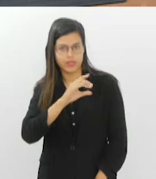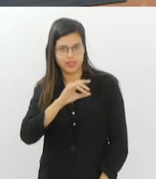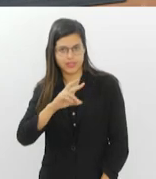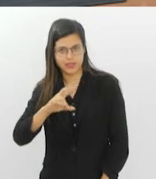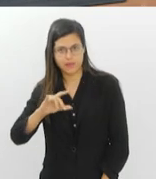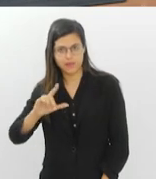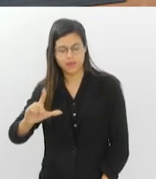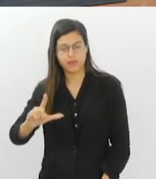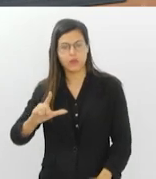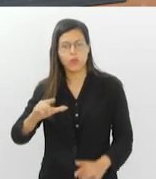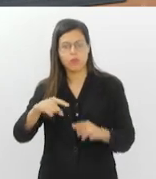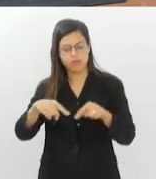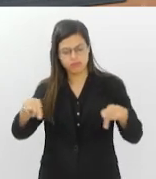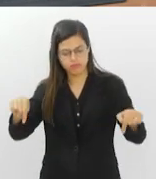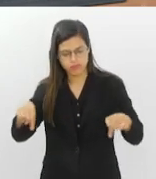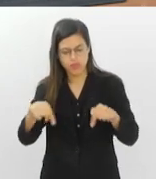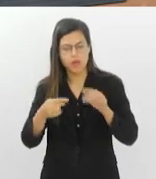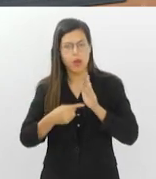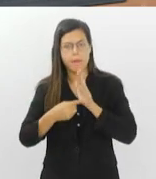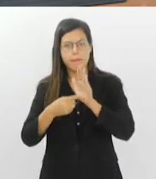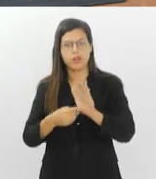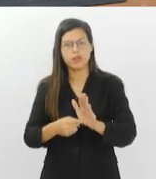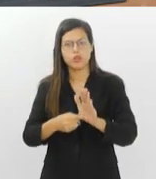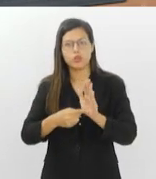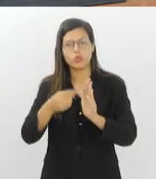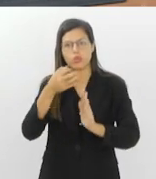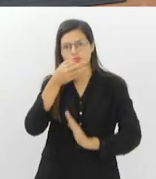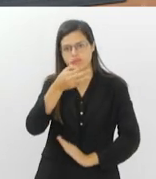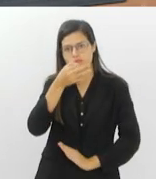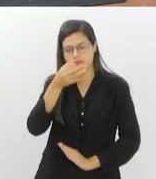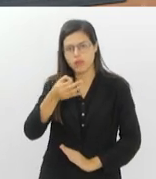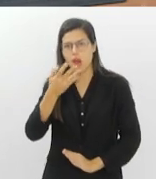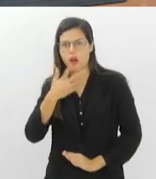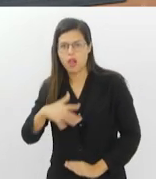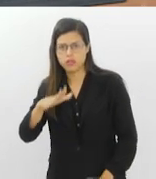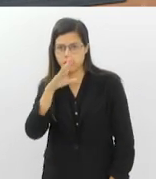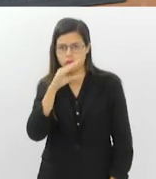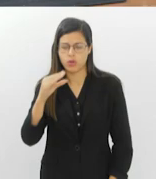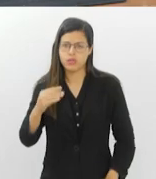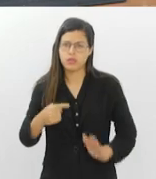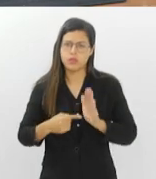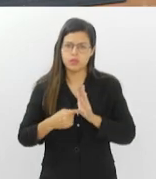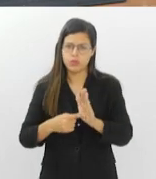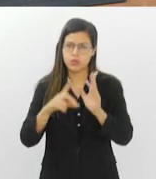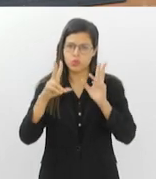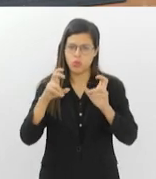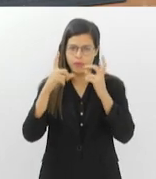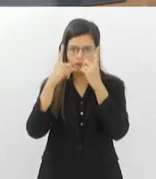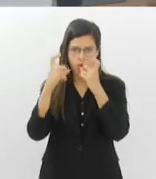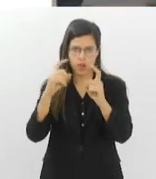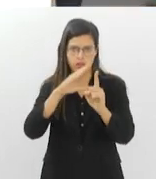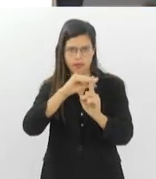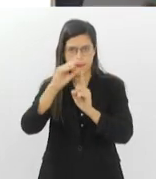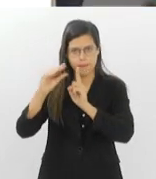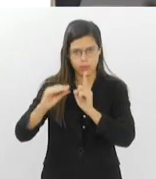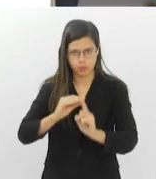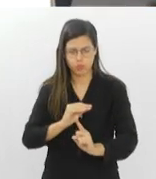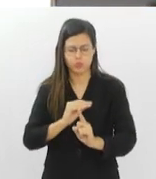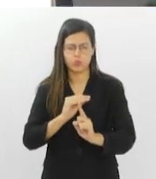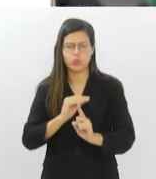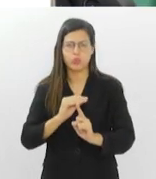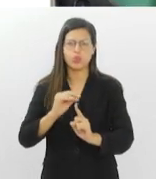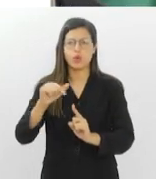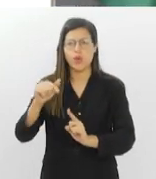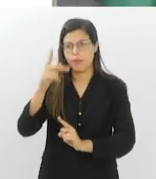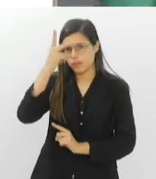depoimento em que a criança e o adolescente prestam esclarecimentos sobre violência e abuso sexual. O idealizador